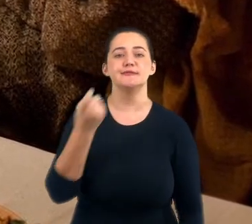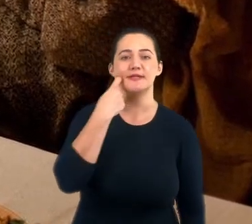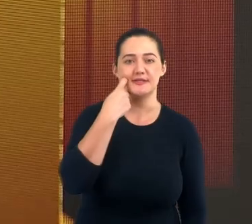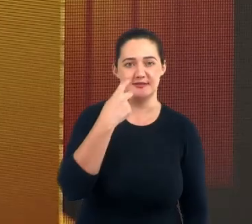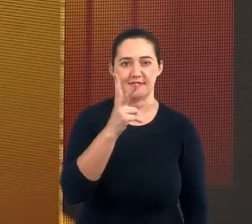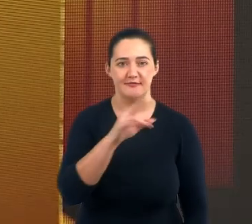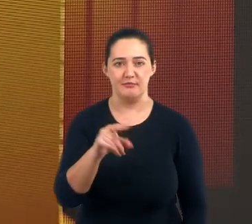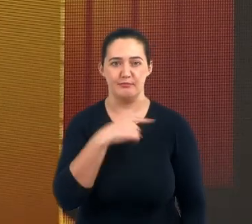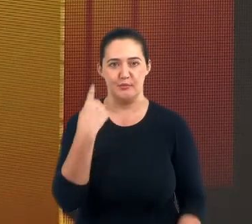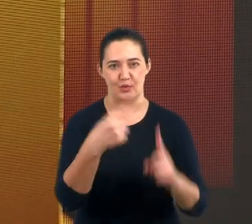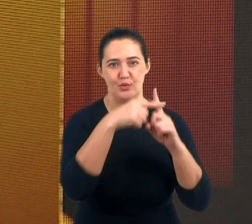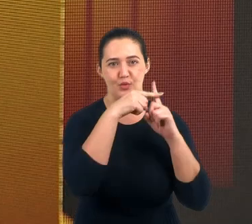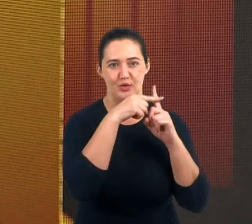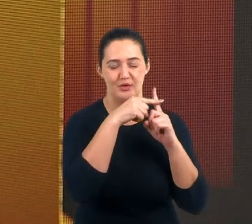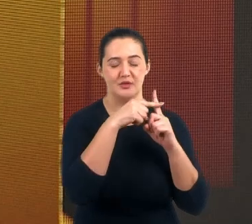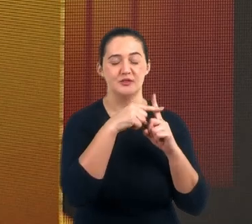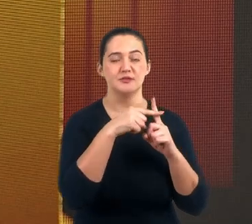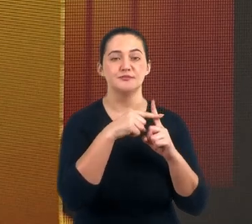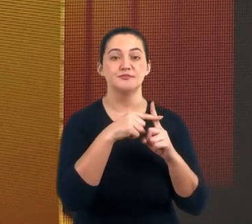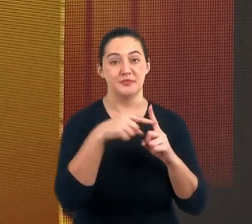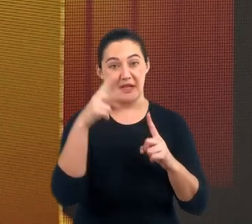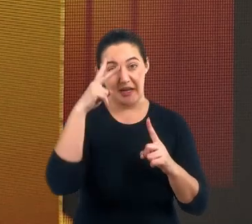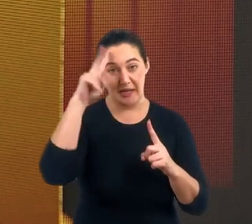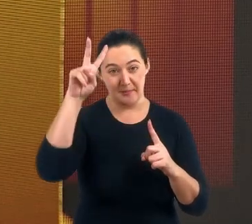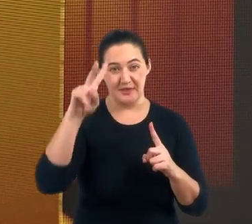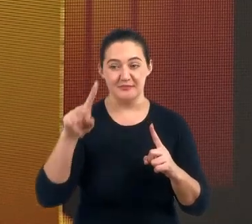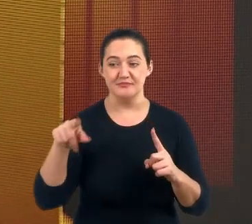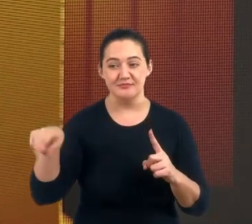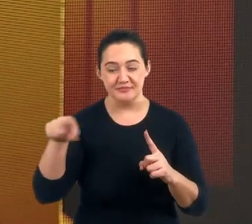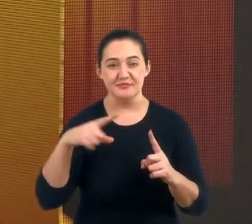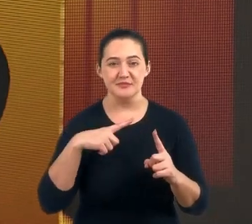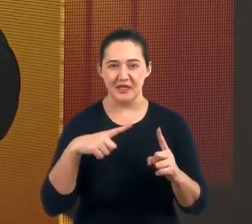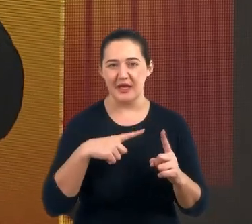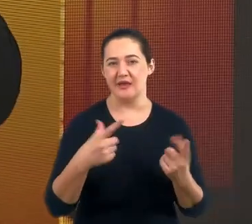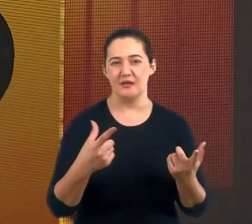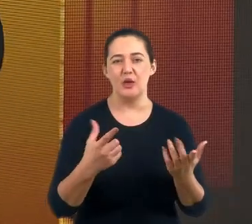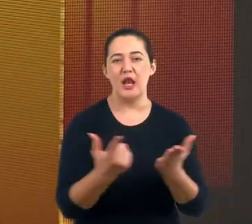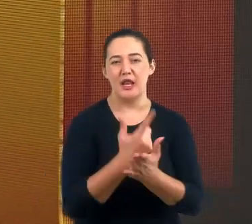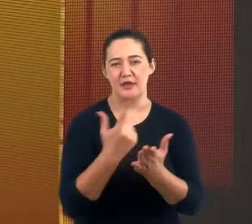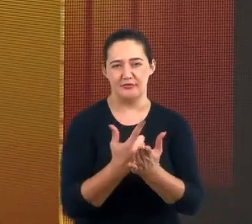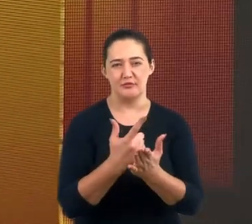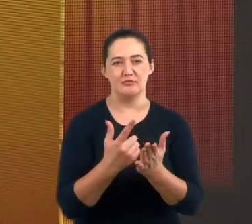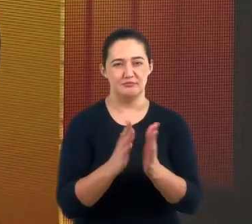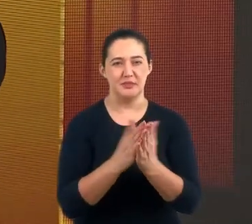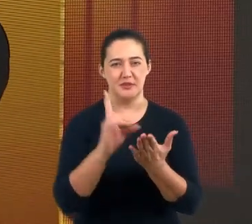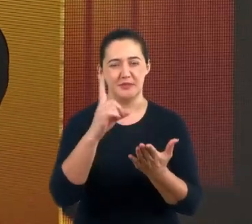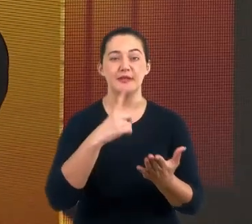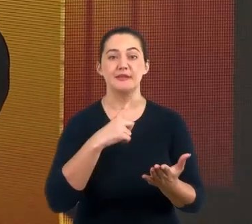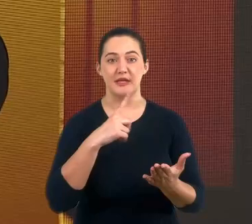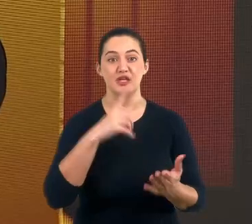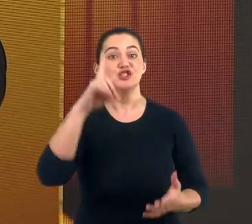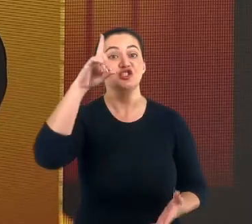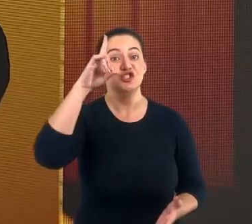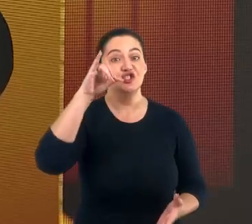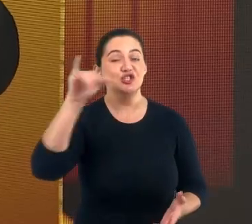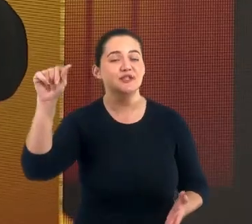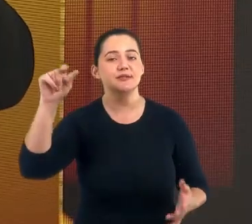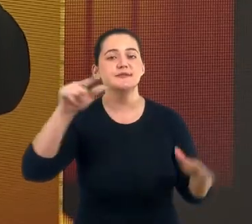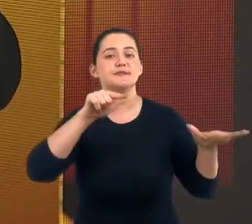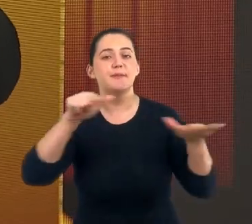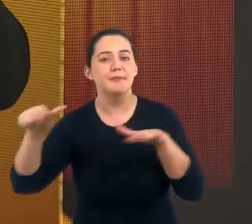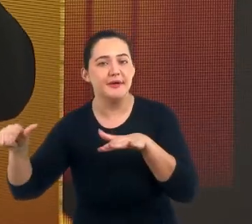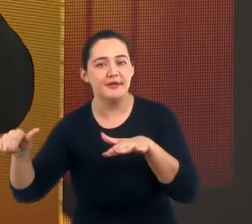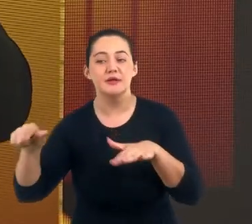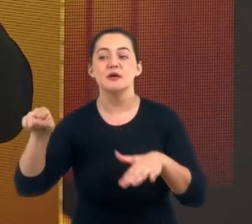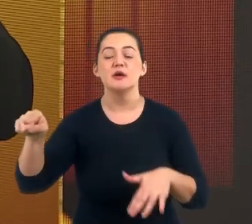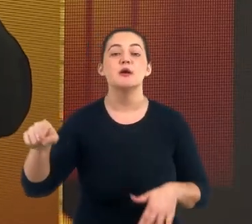crucificado. E lembrando que nós temos até ali no relato dos evangelhos os dias da semana em que isto aconteceu, ou seja, o